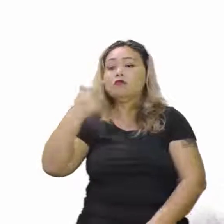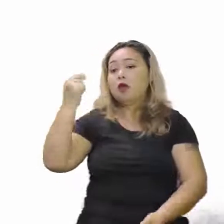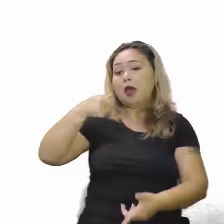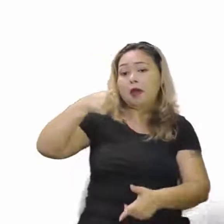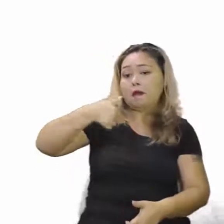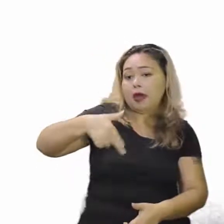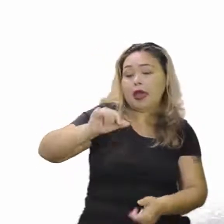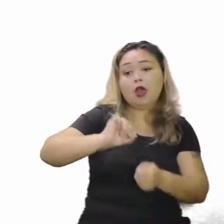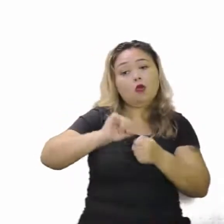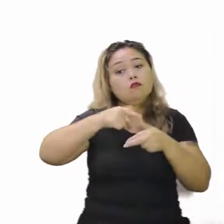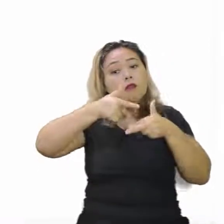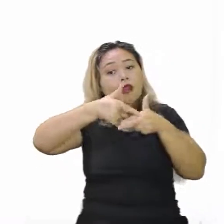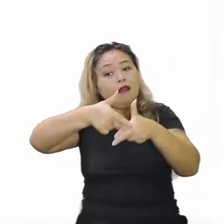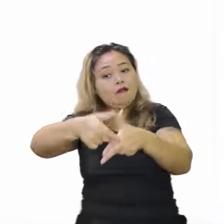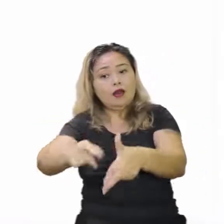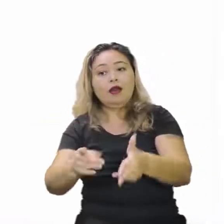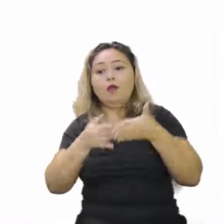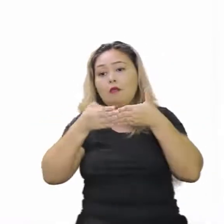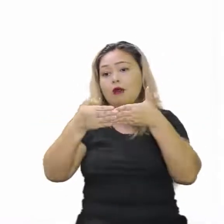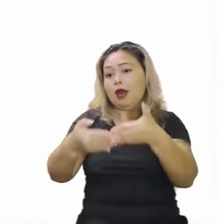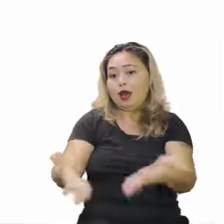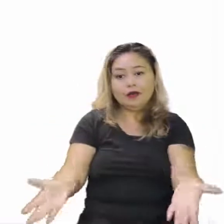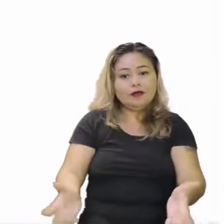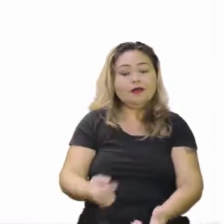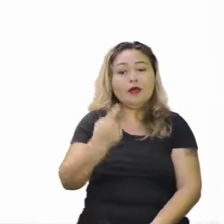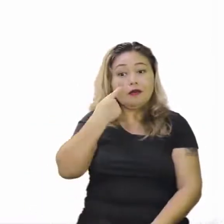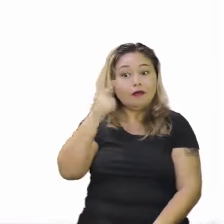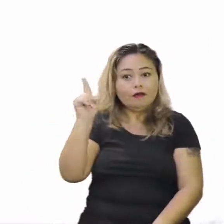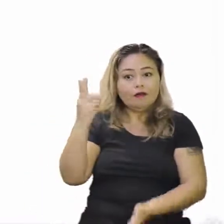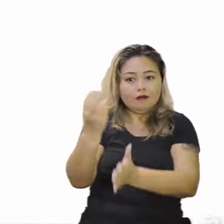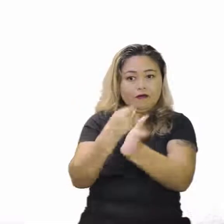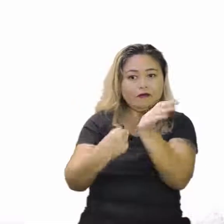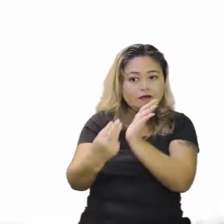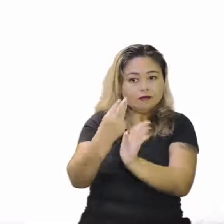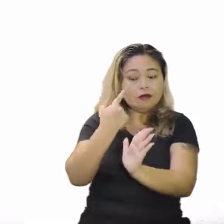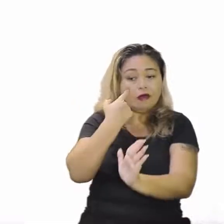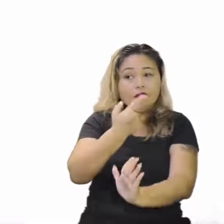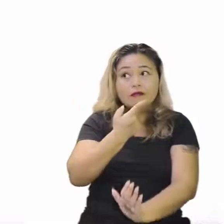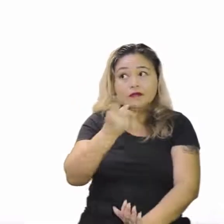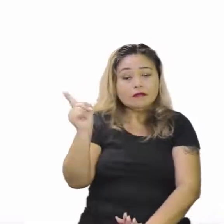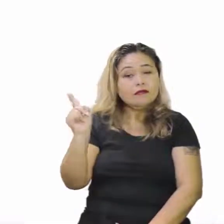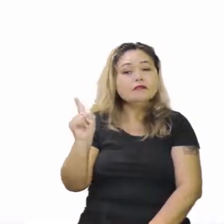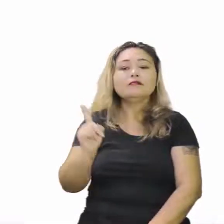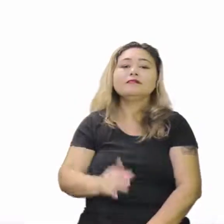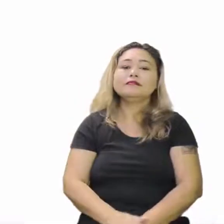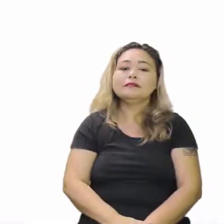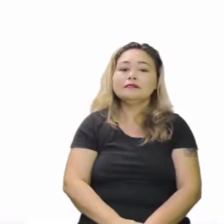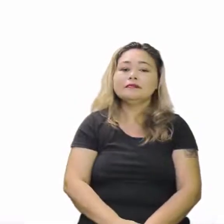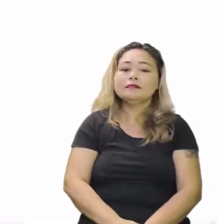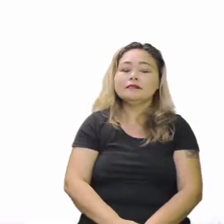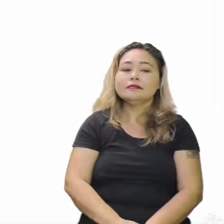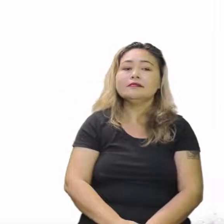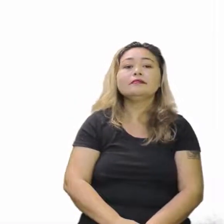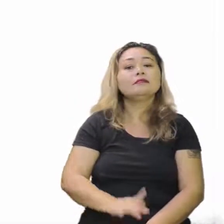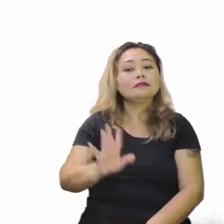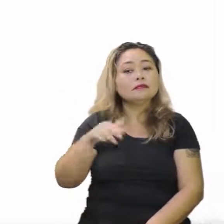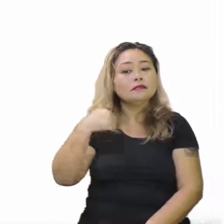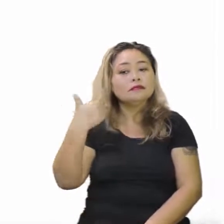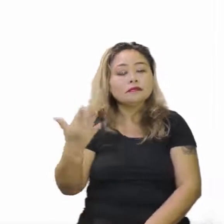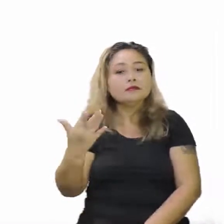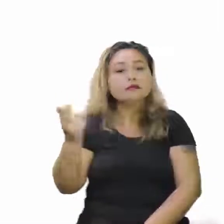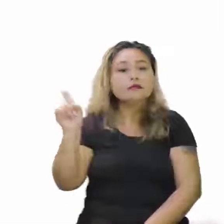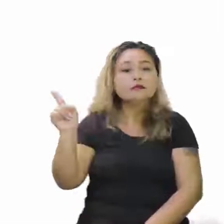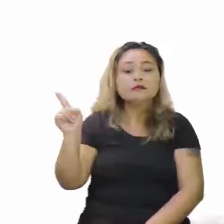quilômetros. Veja aqui por onde ele passou. Lembra aquele outro mapa que eu falei para vocês? Está aí o caminho do cara. Vamos